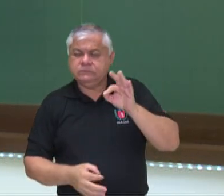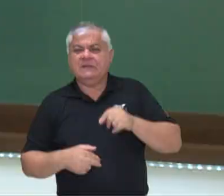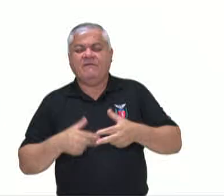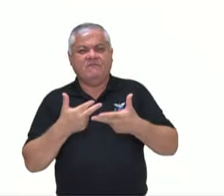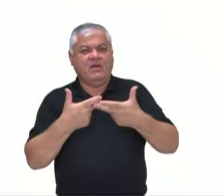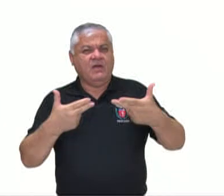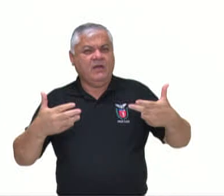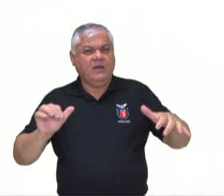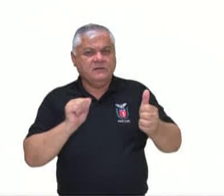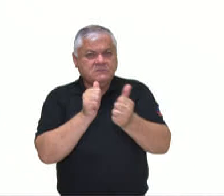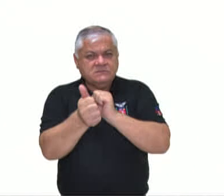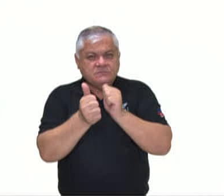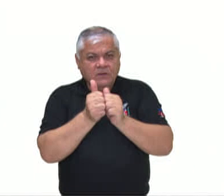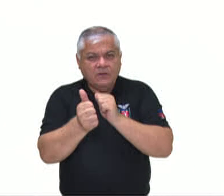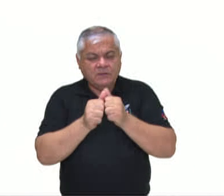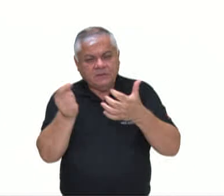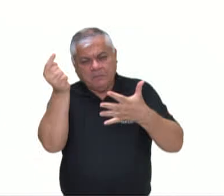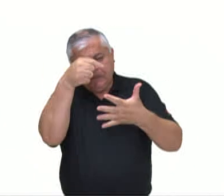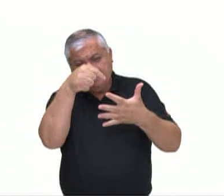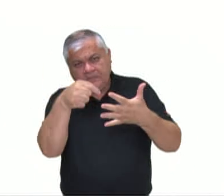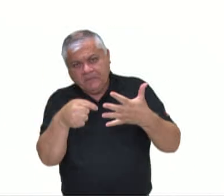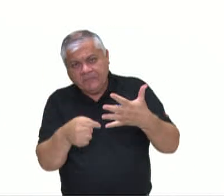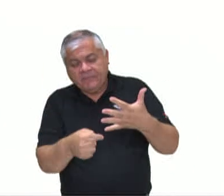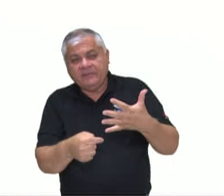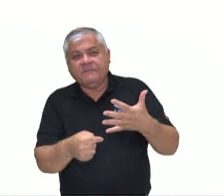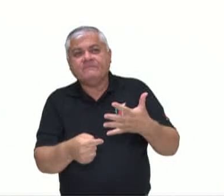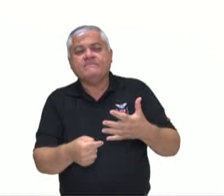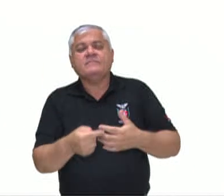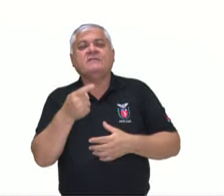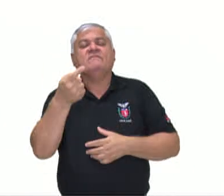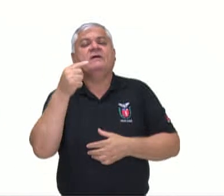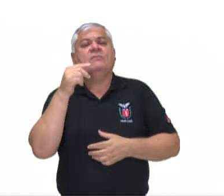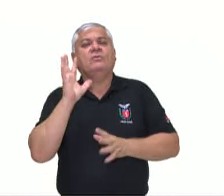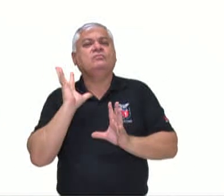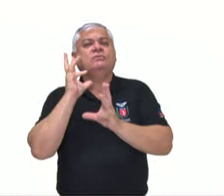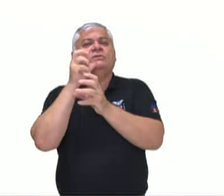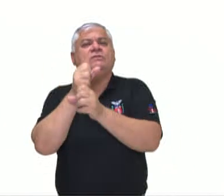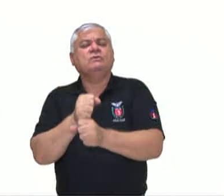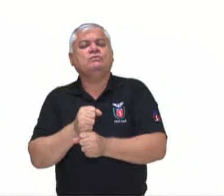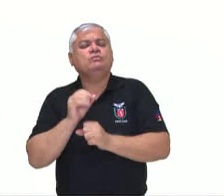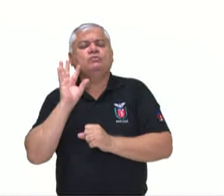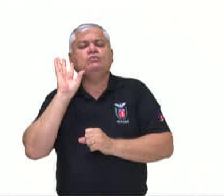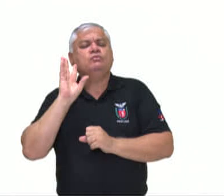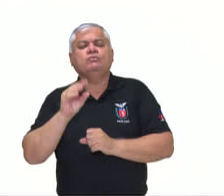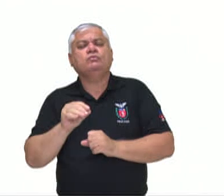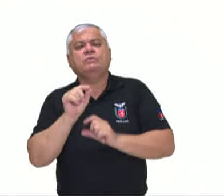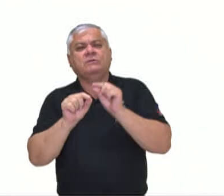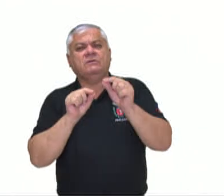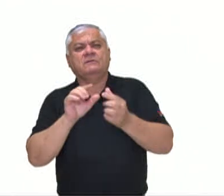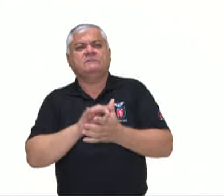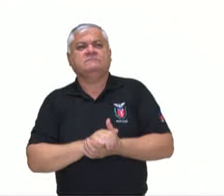esportes, mas vamos tentar ainda retomar tudo ou resumir tudo